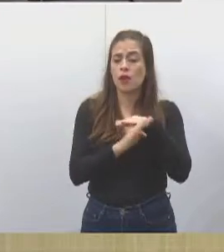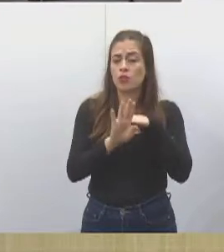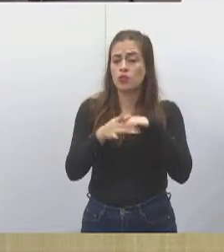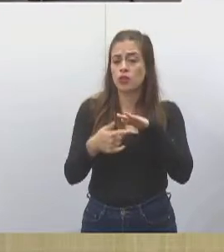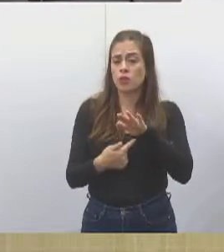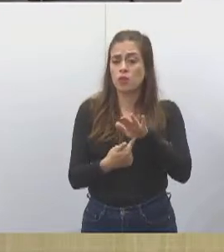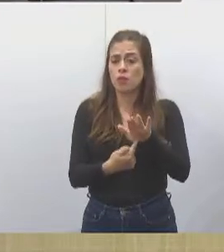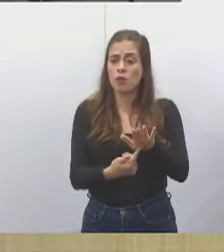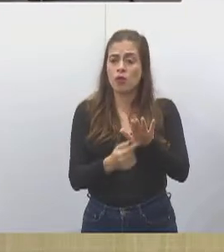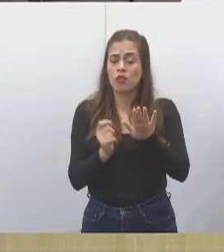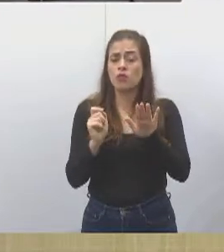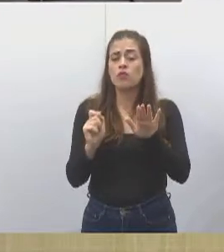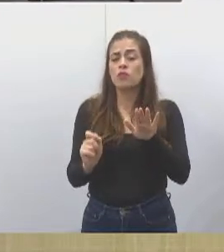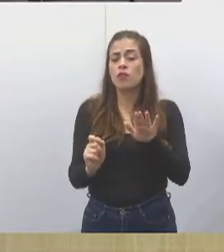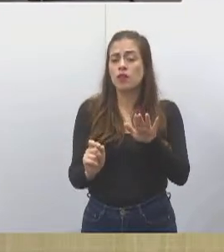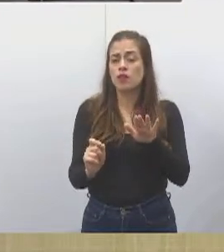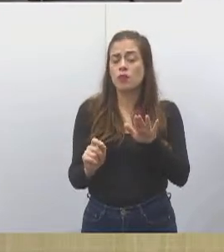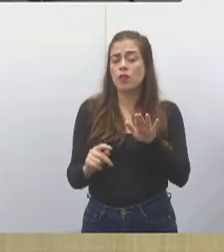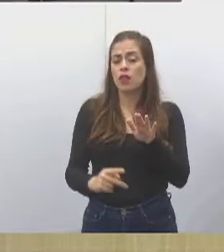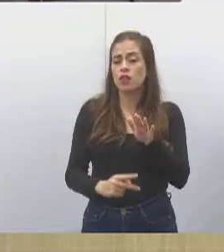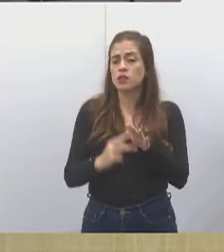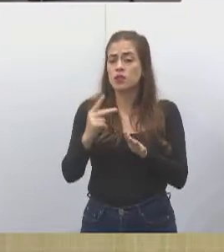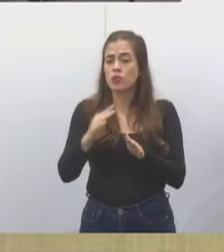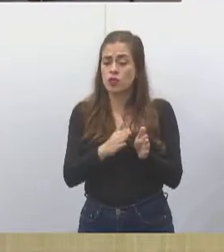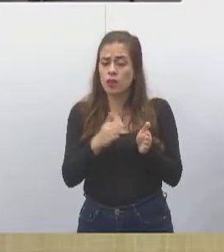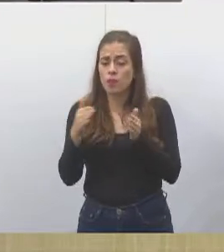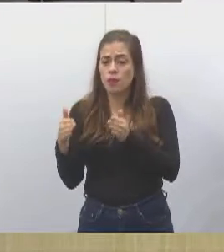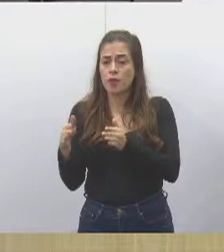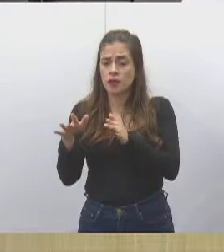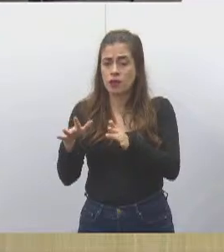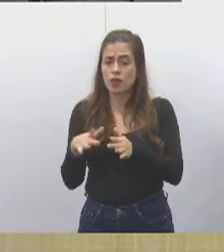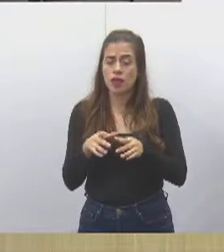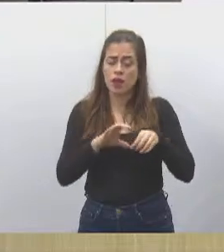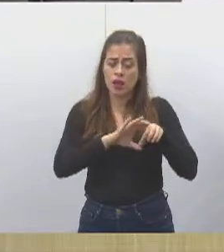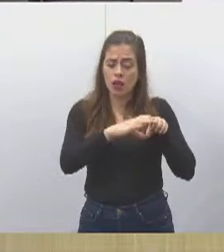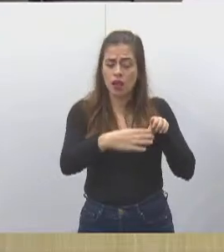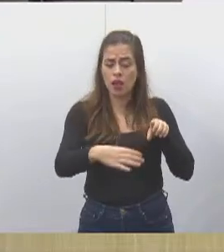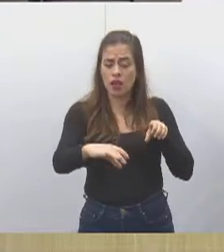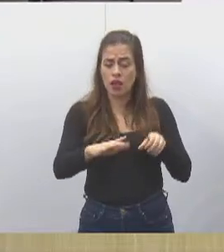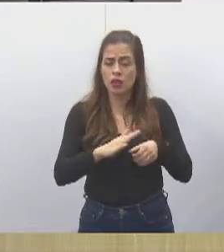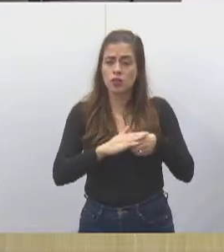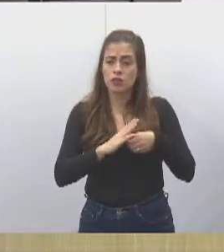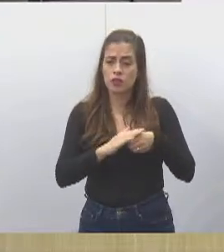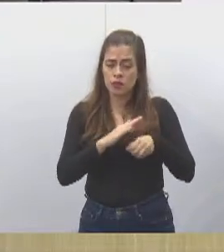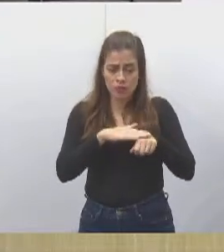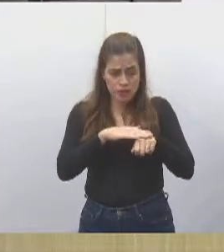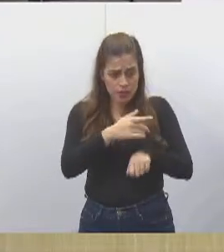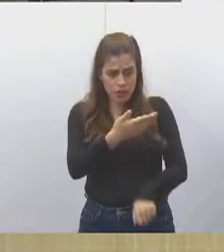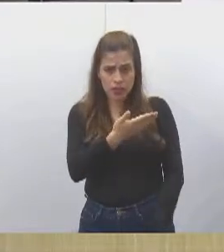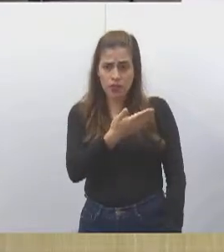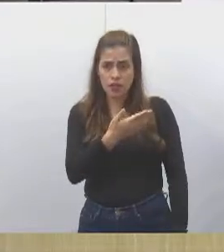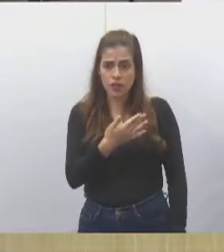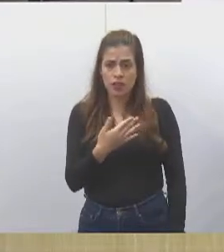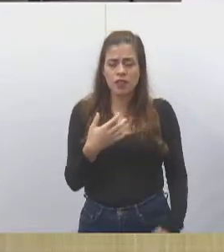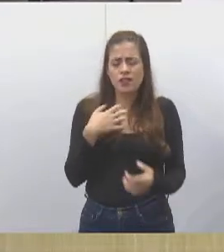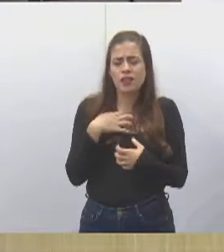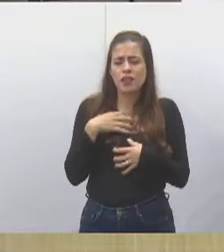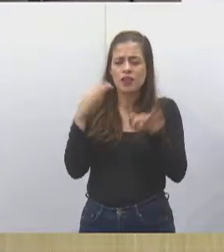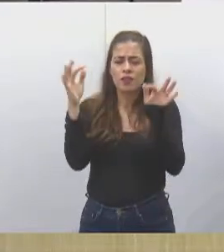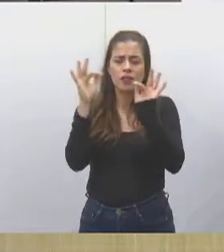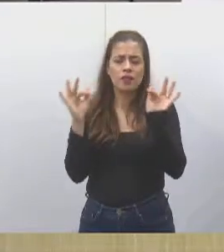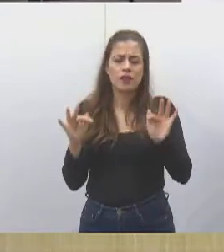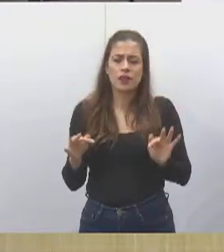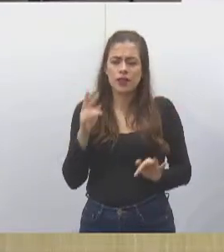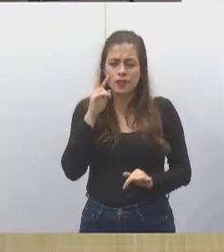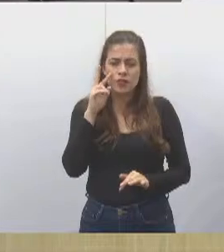em relação à segunda fase, né, da rede de esgoto, para fazer ali. Fico muito contente também de ver aqui alguns bairros